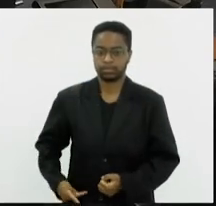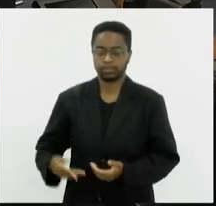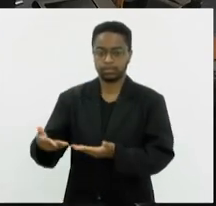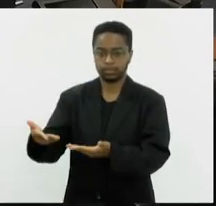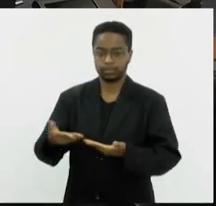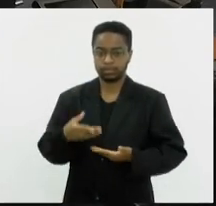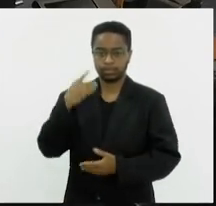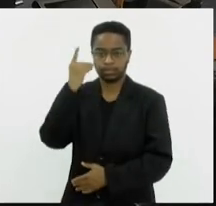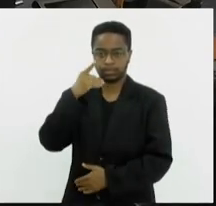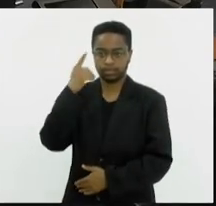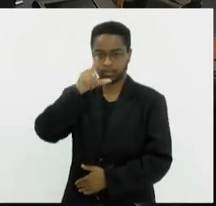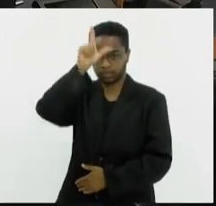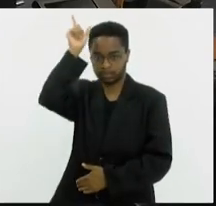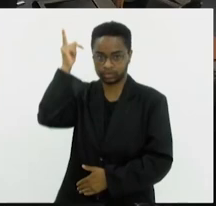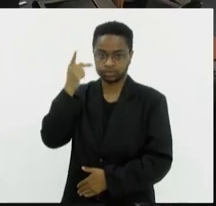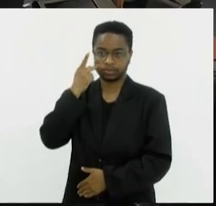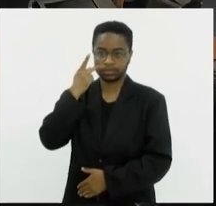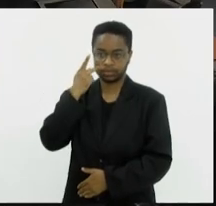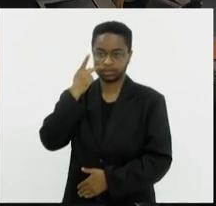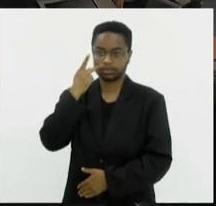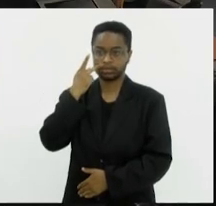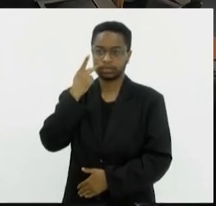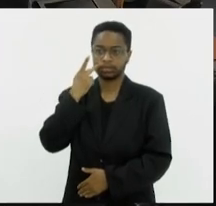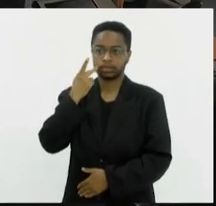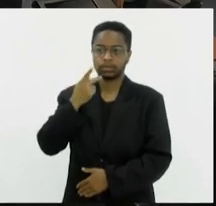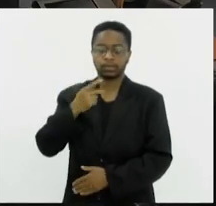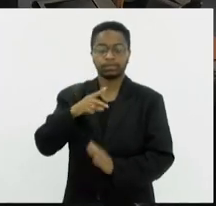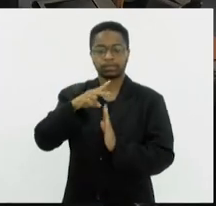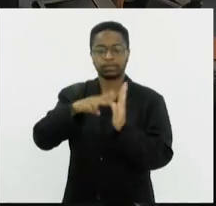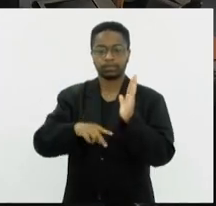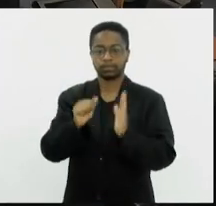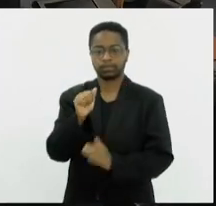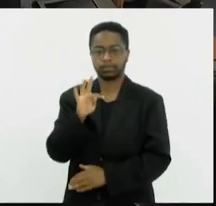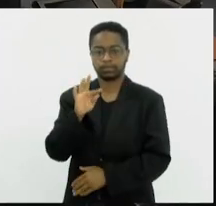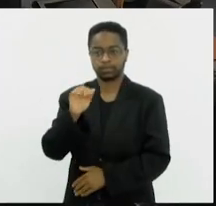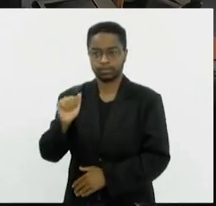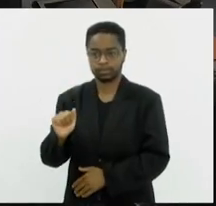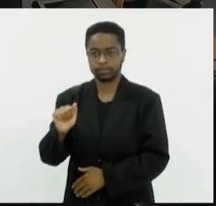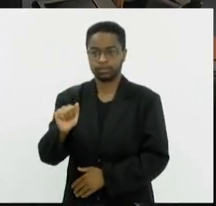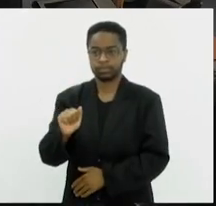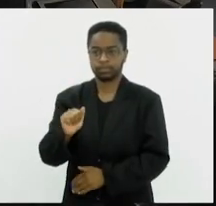Deputado Lu Paulo Correia da Rocha para fazer leitura da ata da sessão